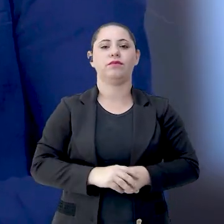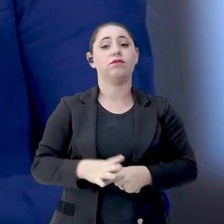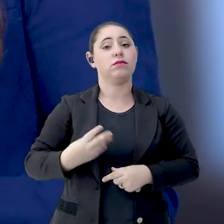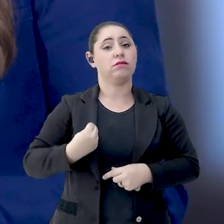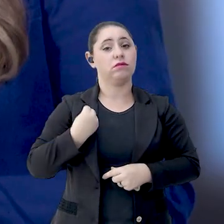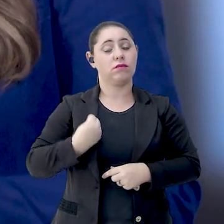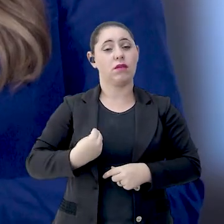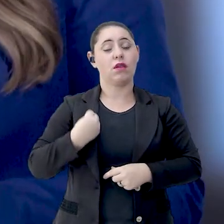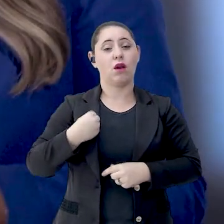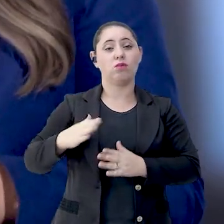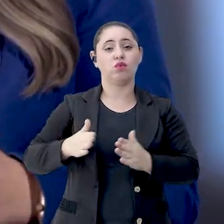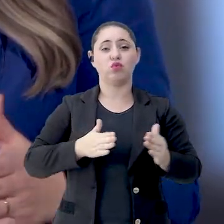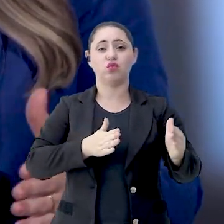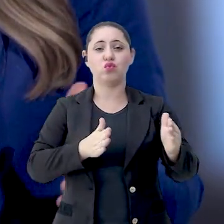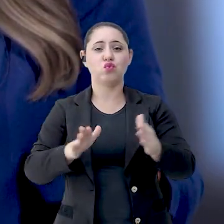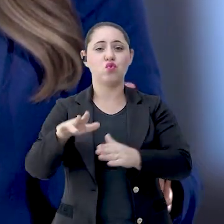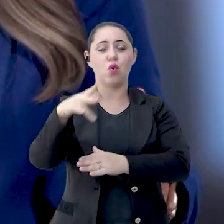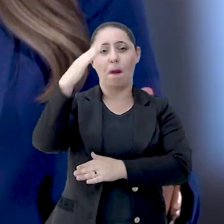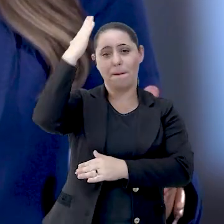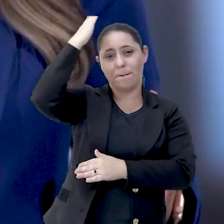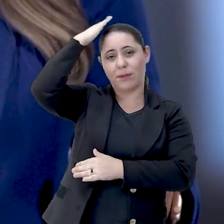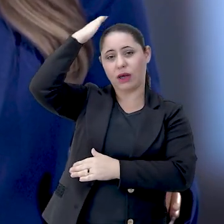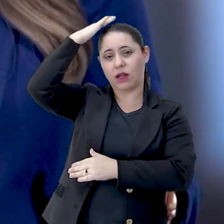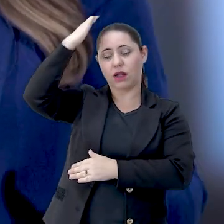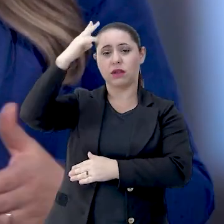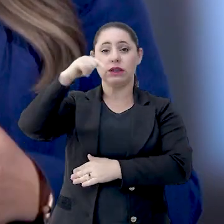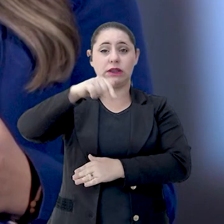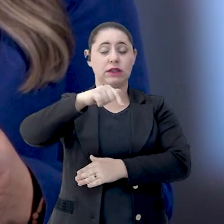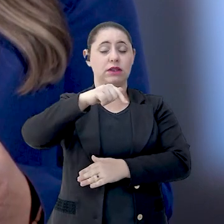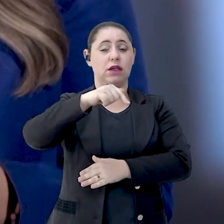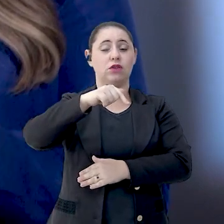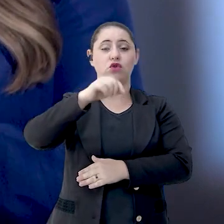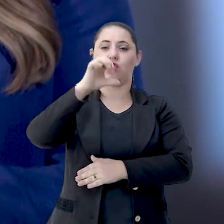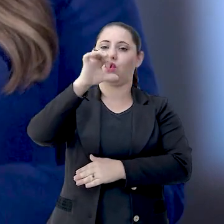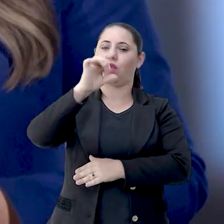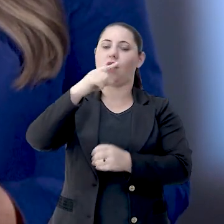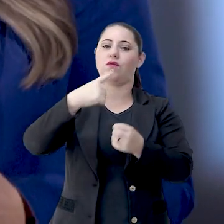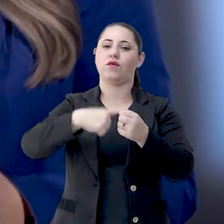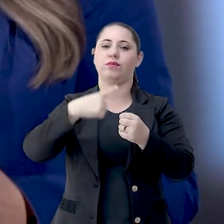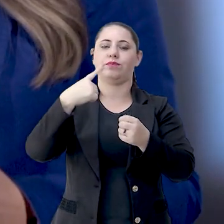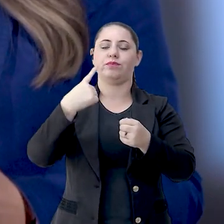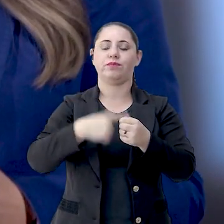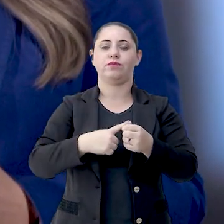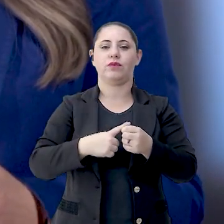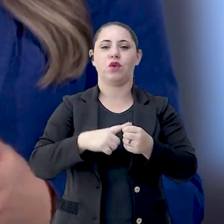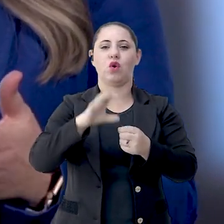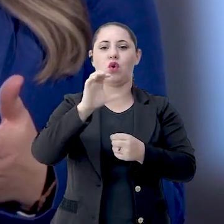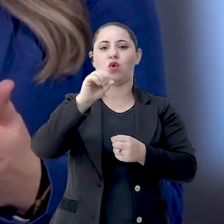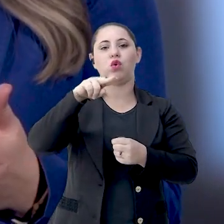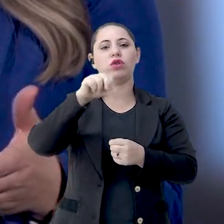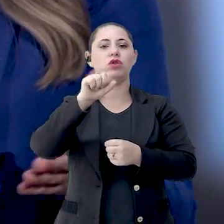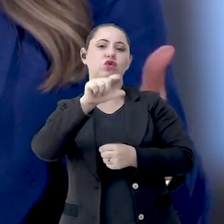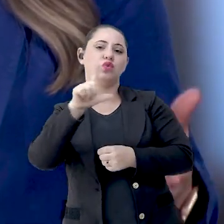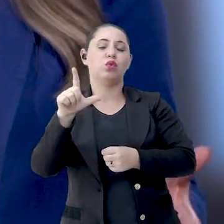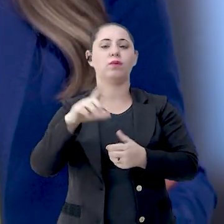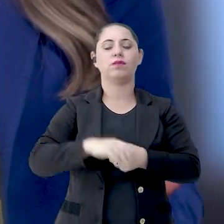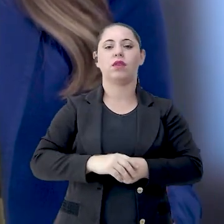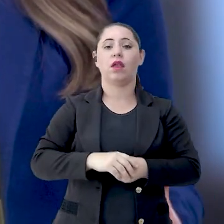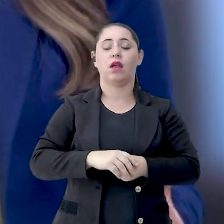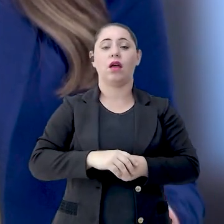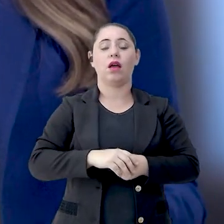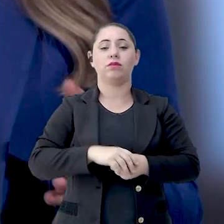última cidade, Glaucia, é o grande polo da região. Concentra boa parte dos serviços e também da